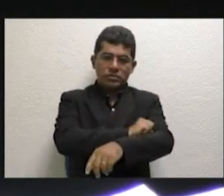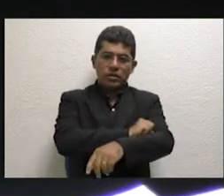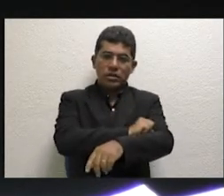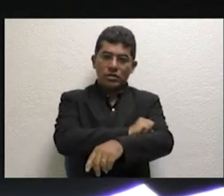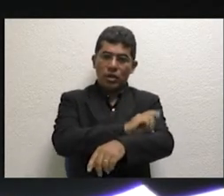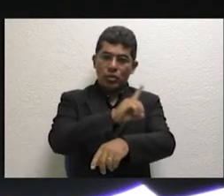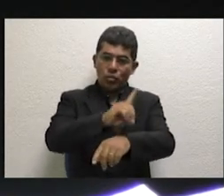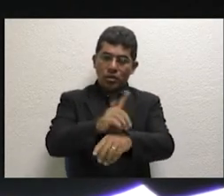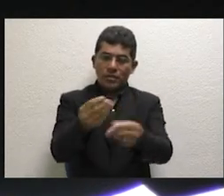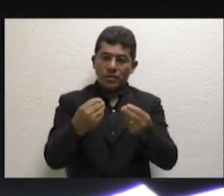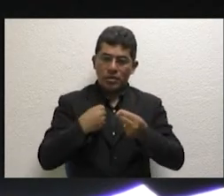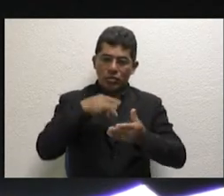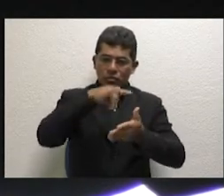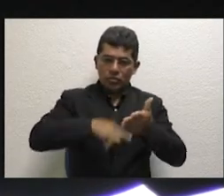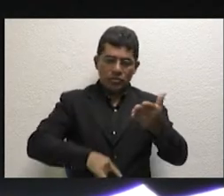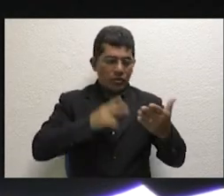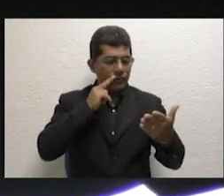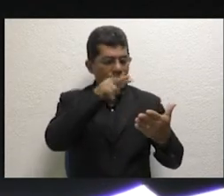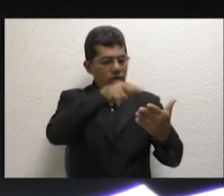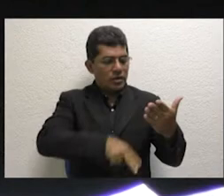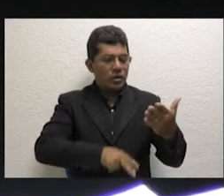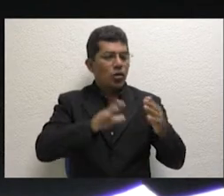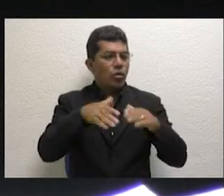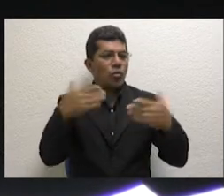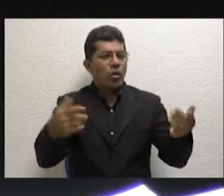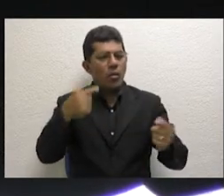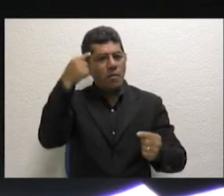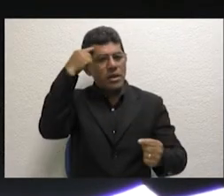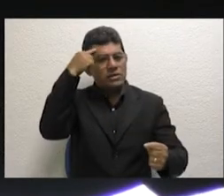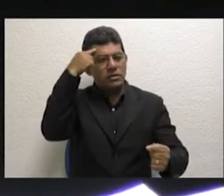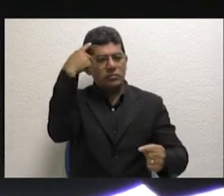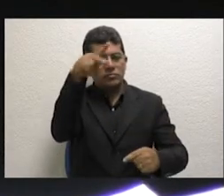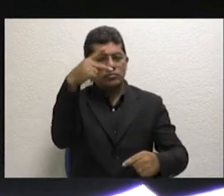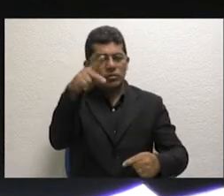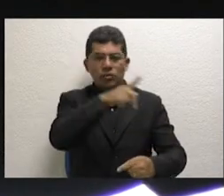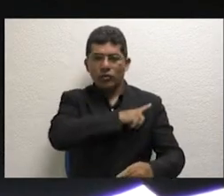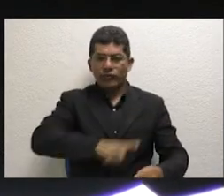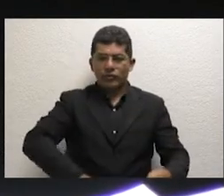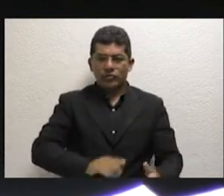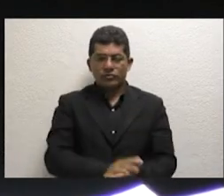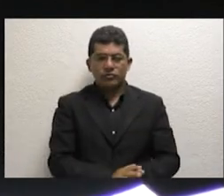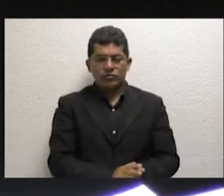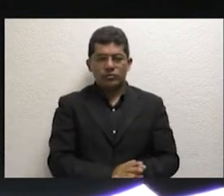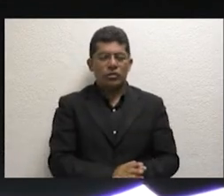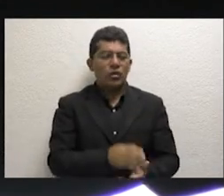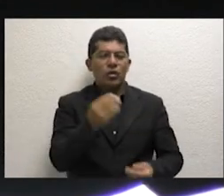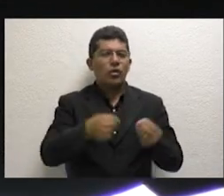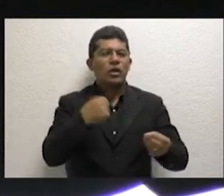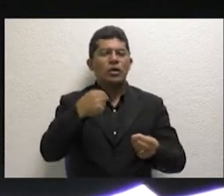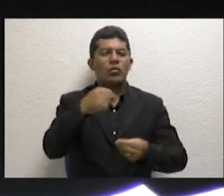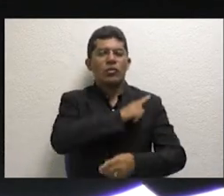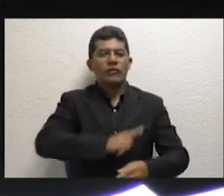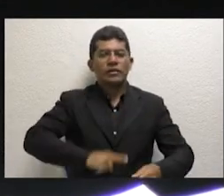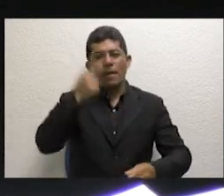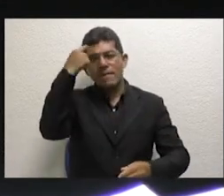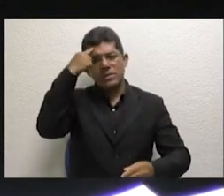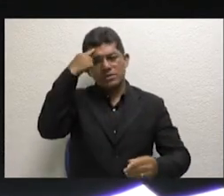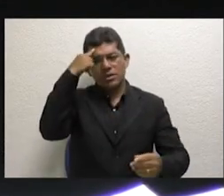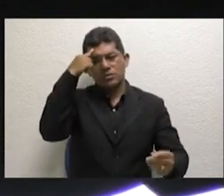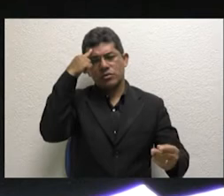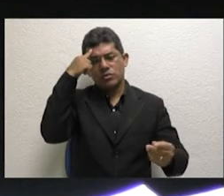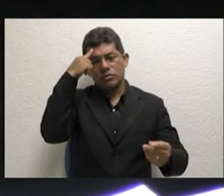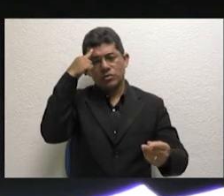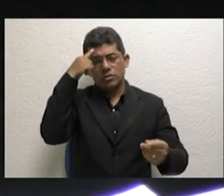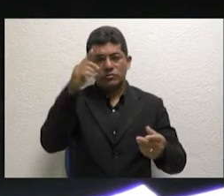neste momento qual é o pensamento do governo através da seduc portanto eu